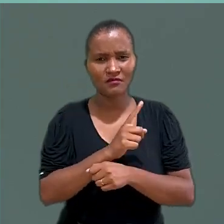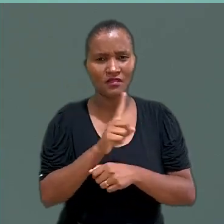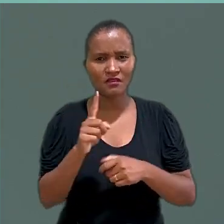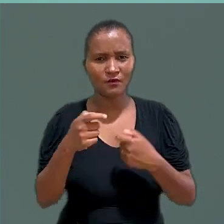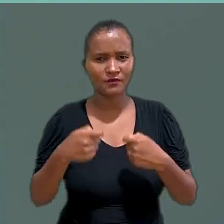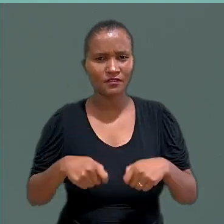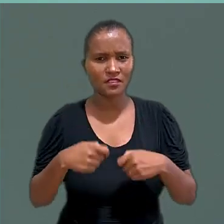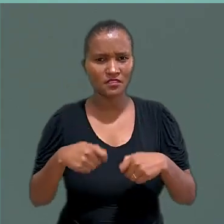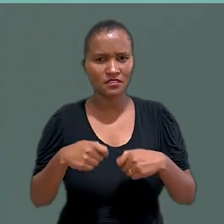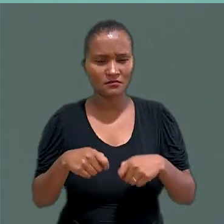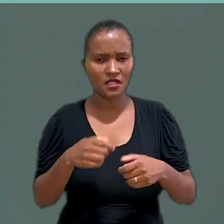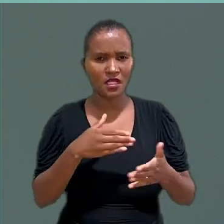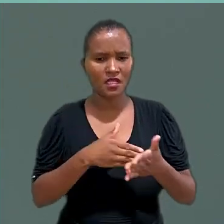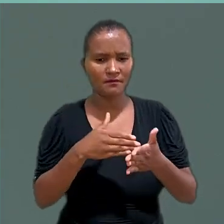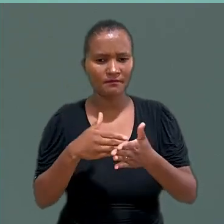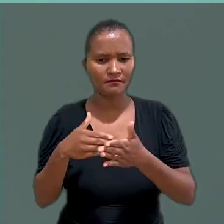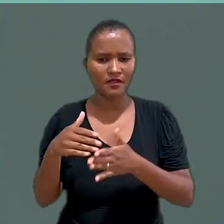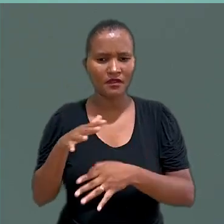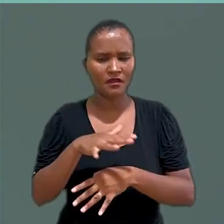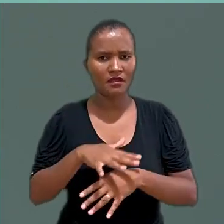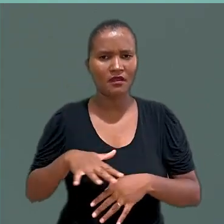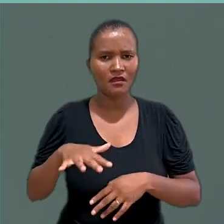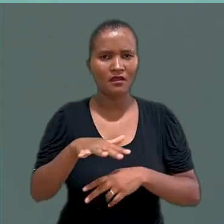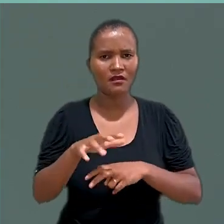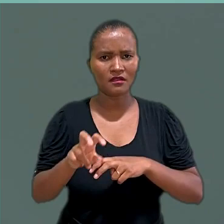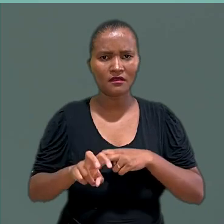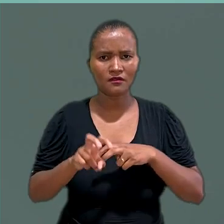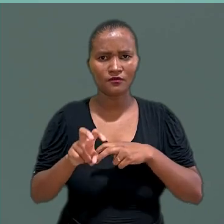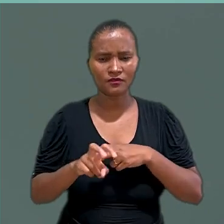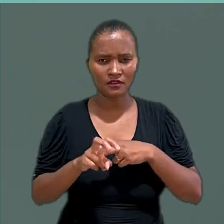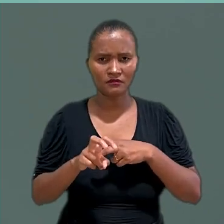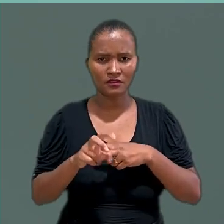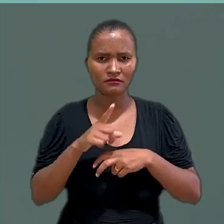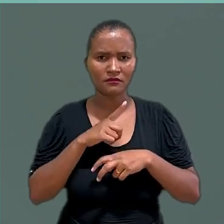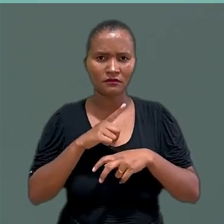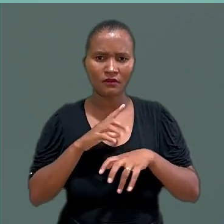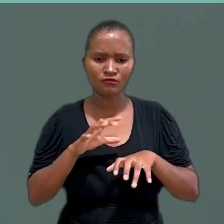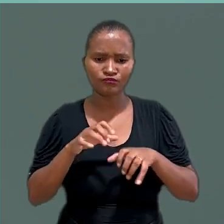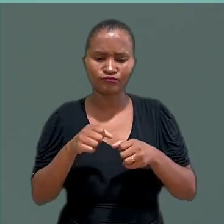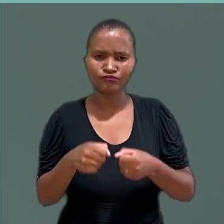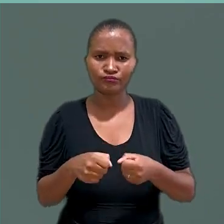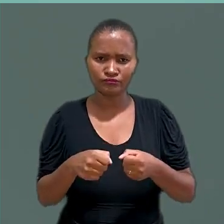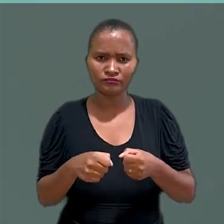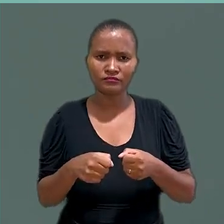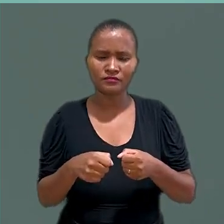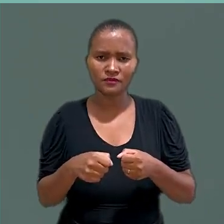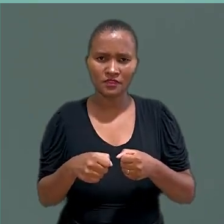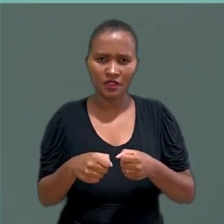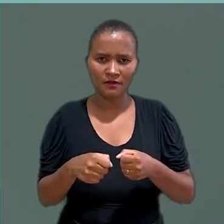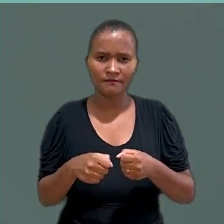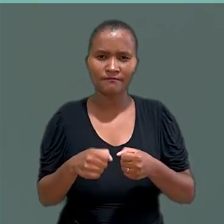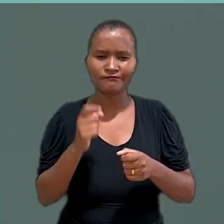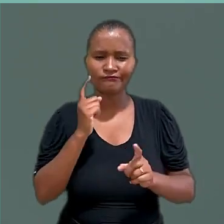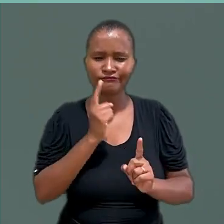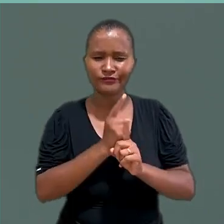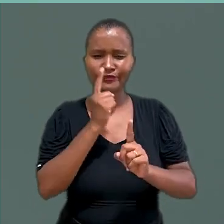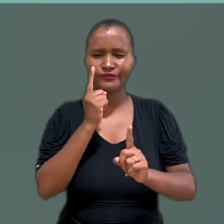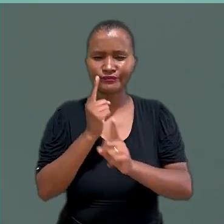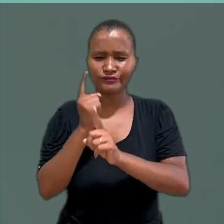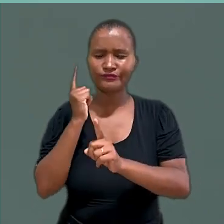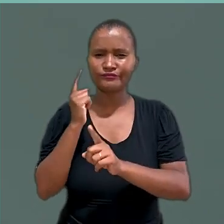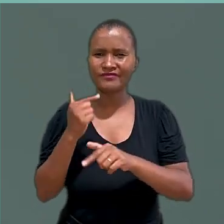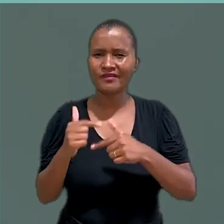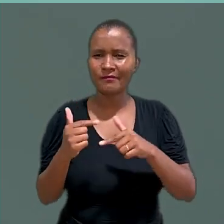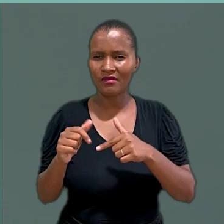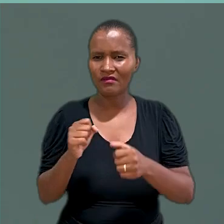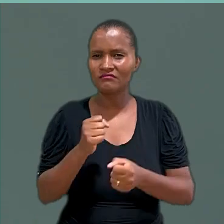escravocrata que não necessariamente está restrita ao meio rural. Nós temos uma predominância, é verdade, de flagrantes